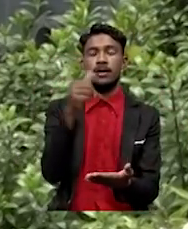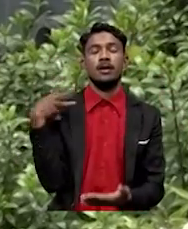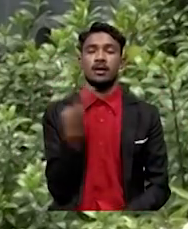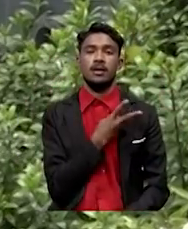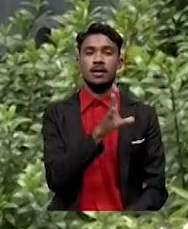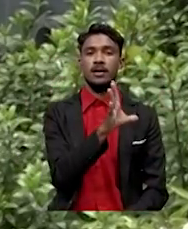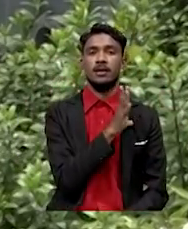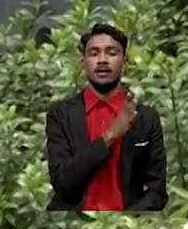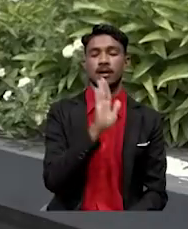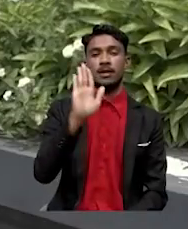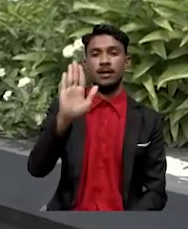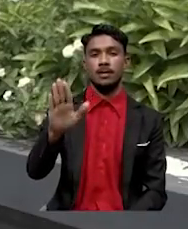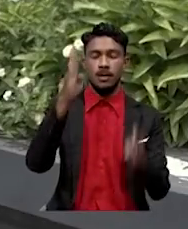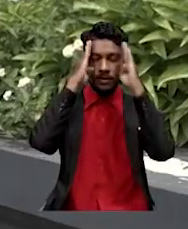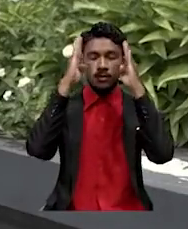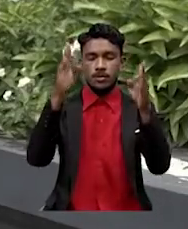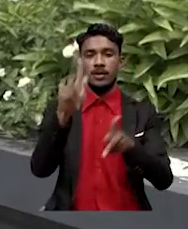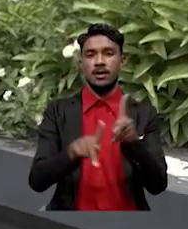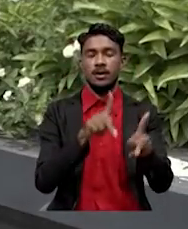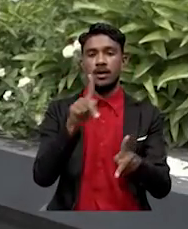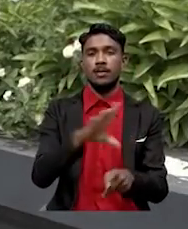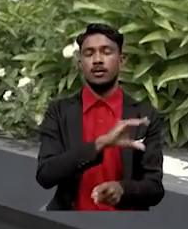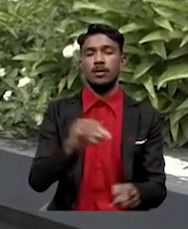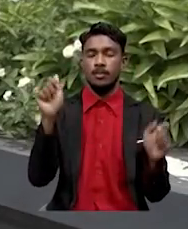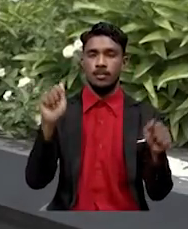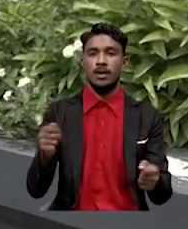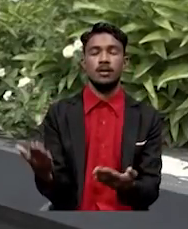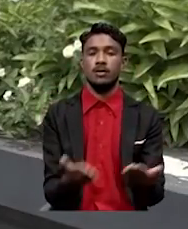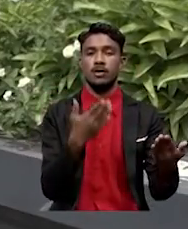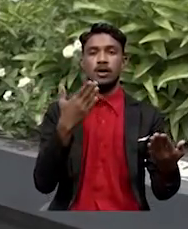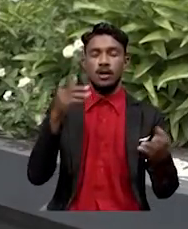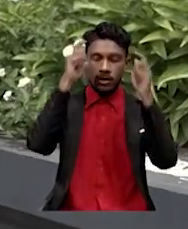hengkatak, nia setau mata ba povo, no hodi raidoben Timor